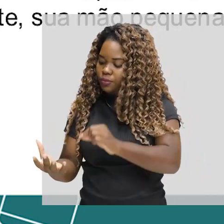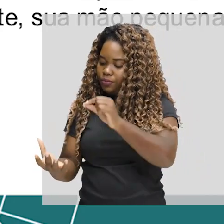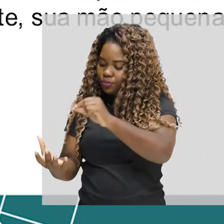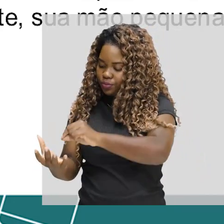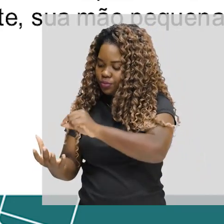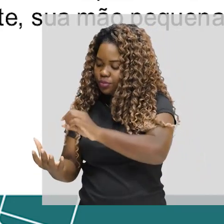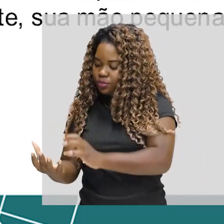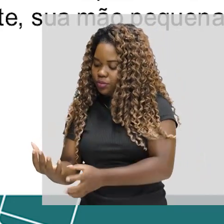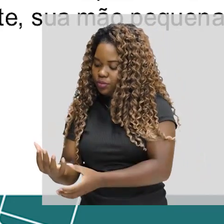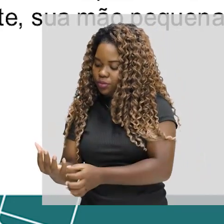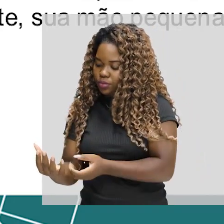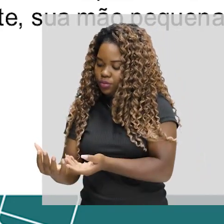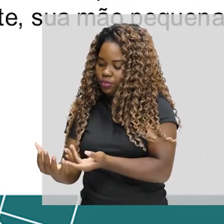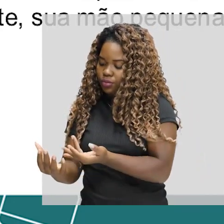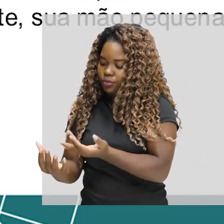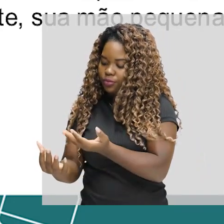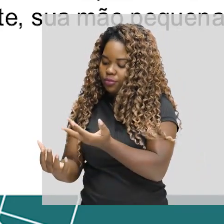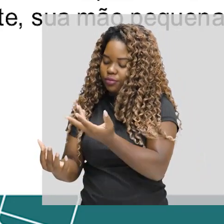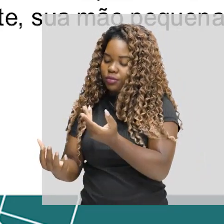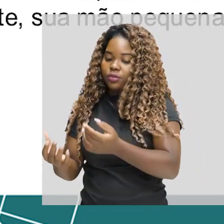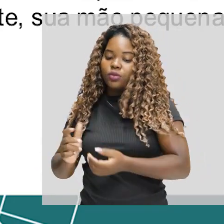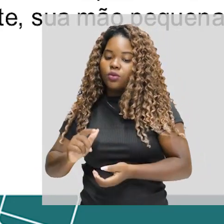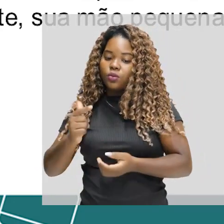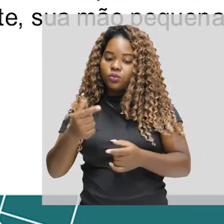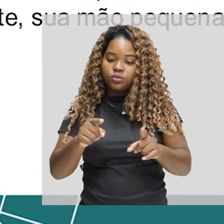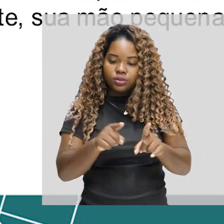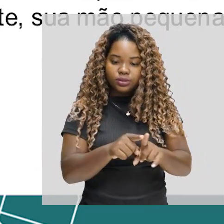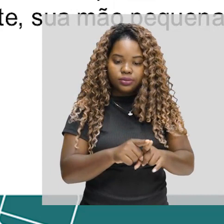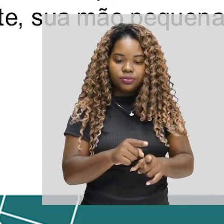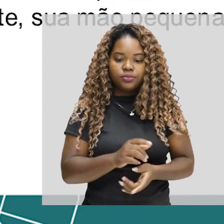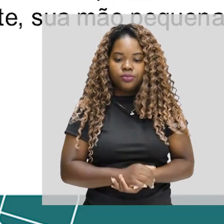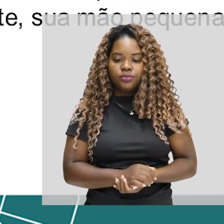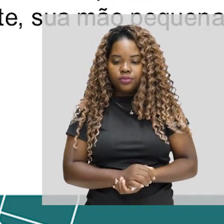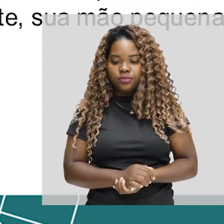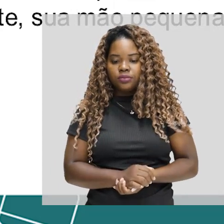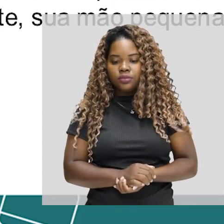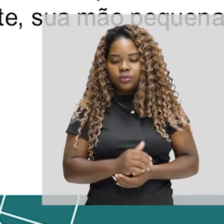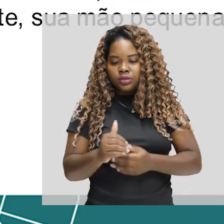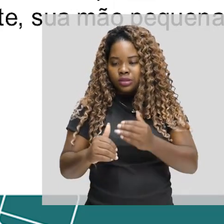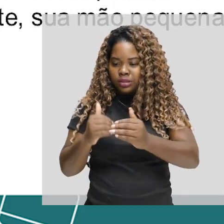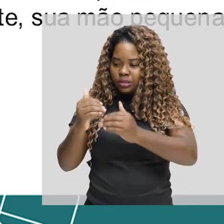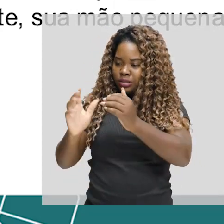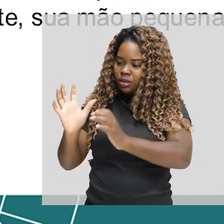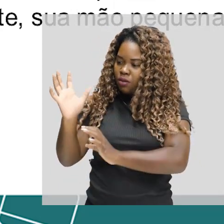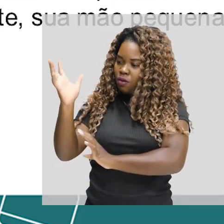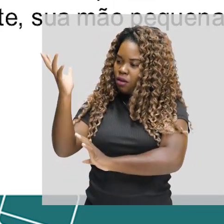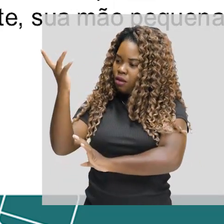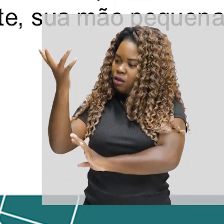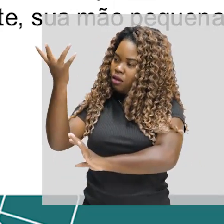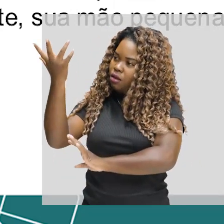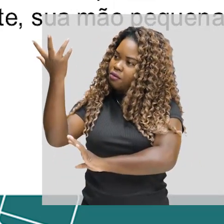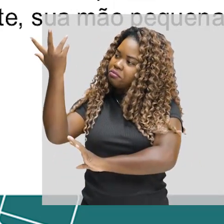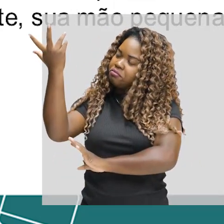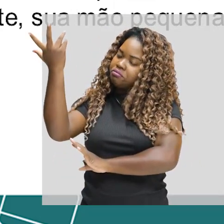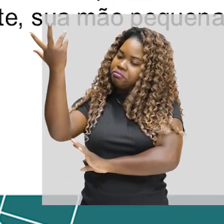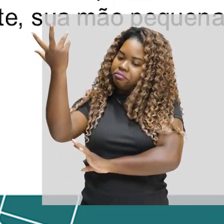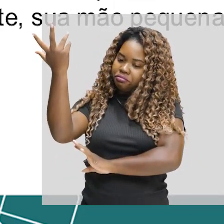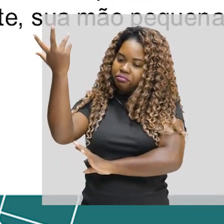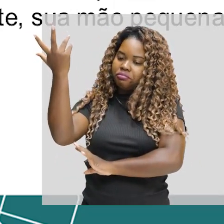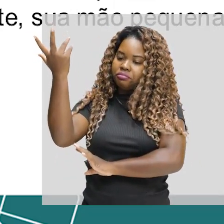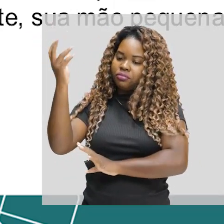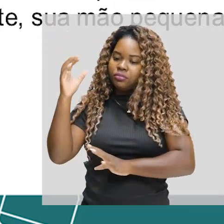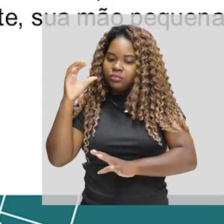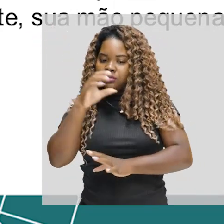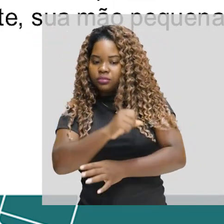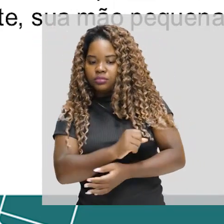mão, nas outras, mas essas apenas. E cresciam árvores. Crescia sua